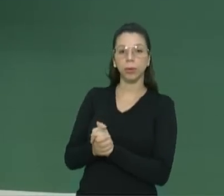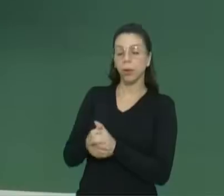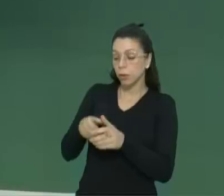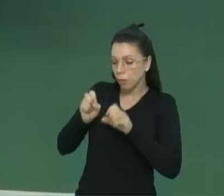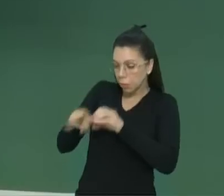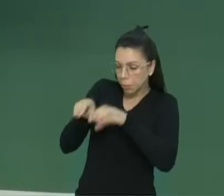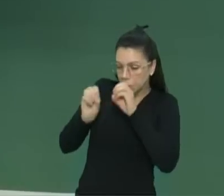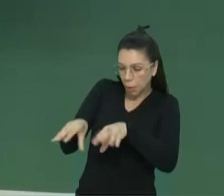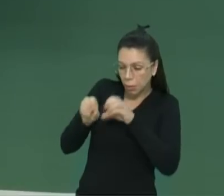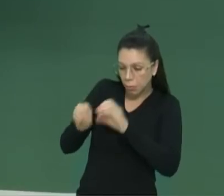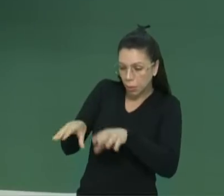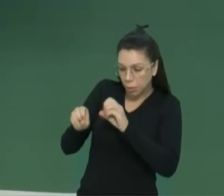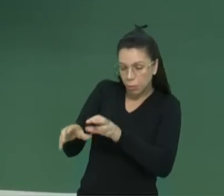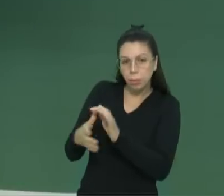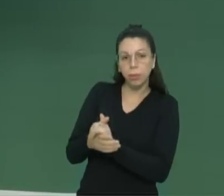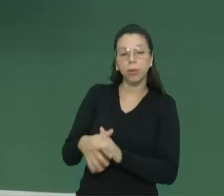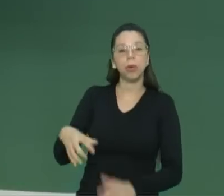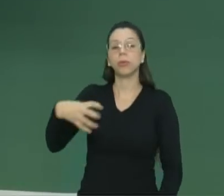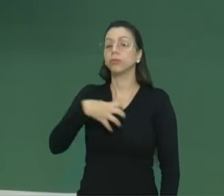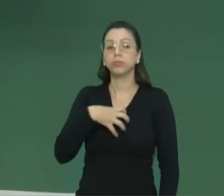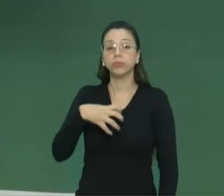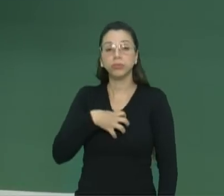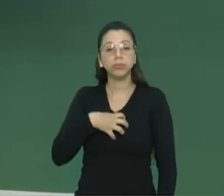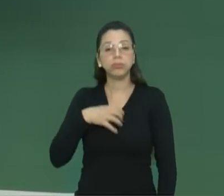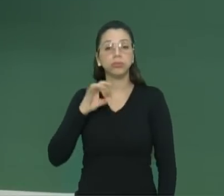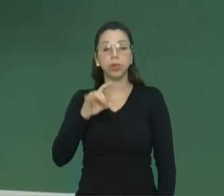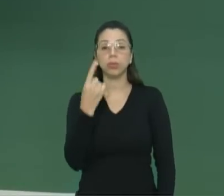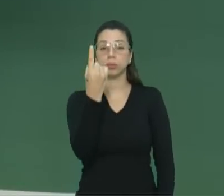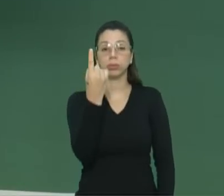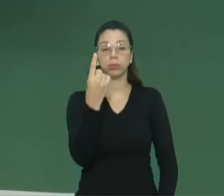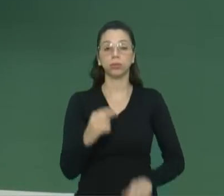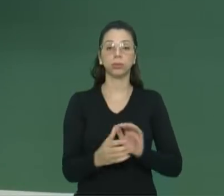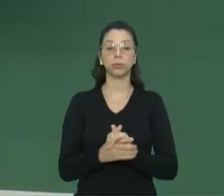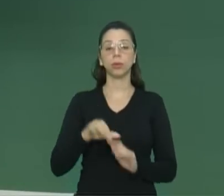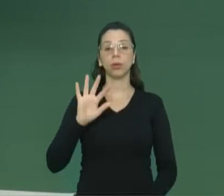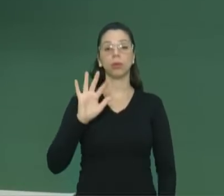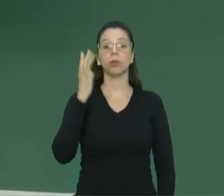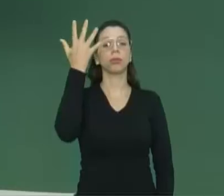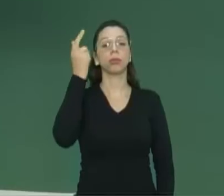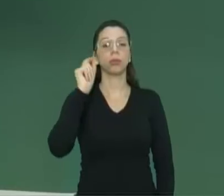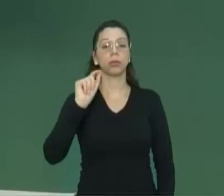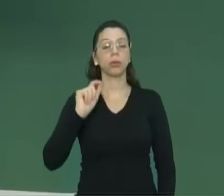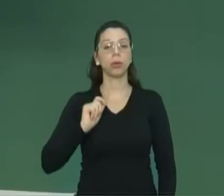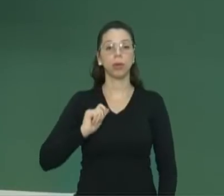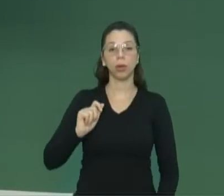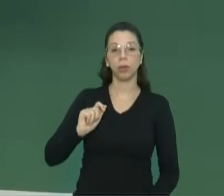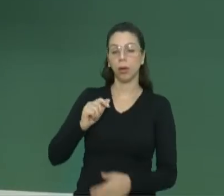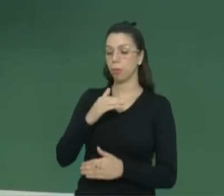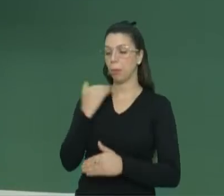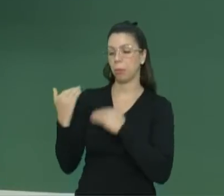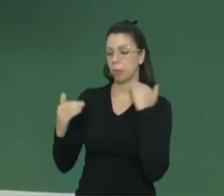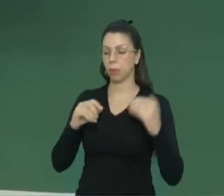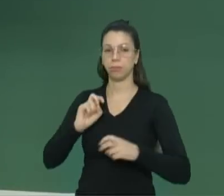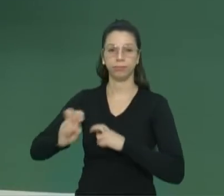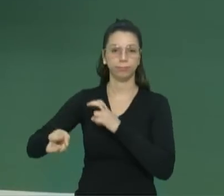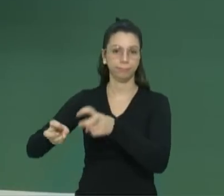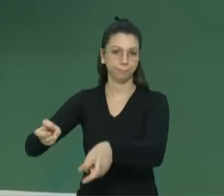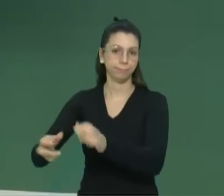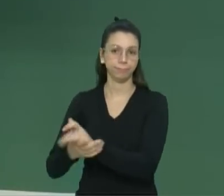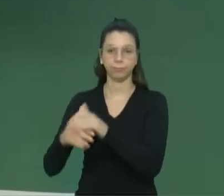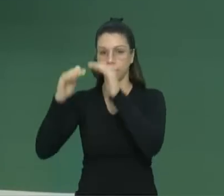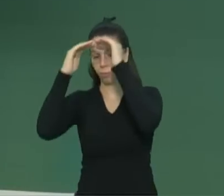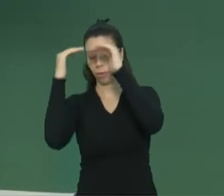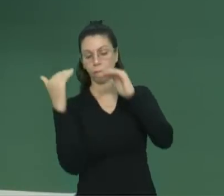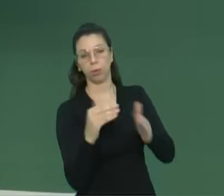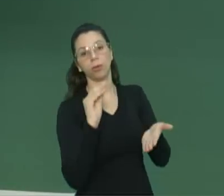aqui, porque só existe uma forma de ser. E caso isso não aconteça, nós vimos as grandes atrocidades que aconteceram por não respeitar,